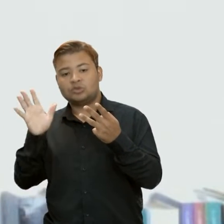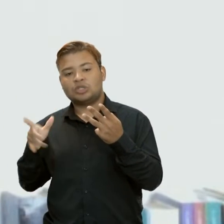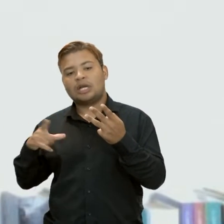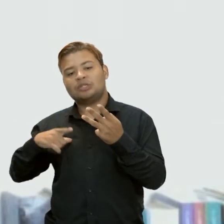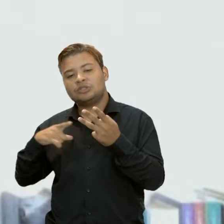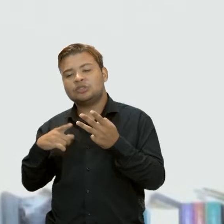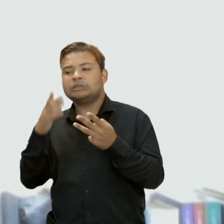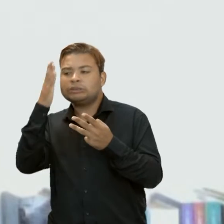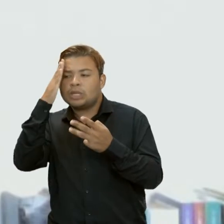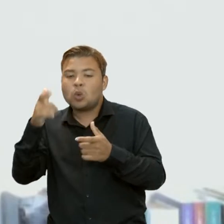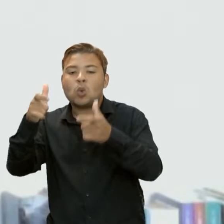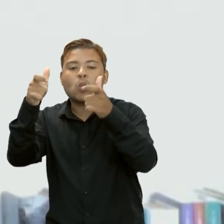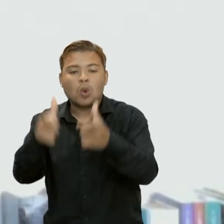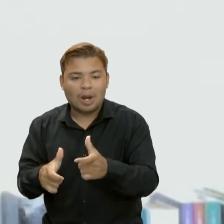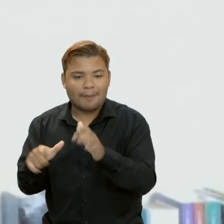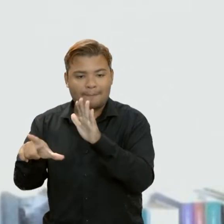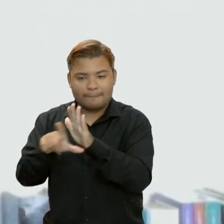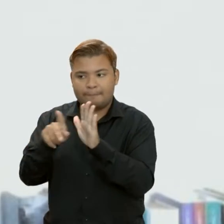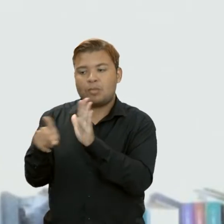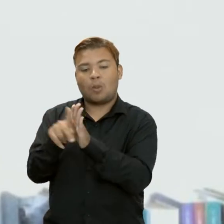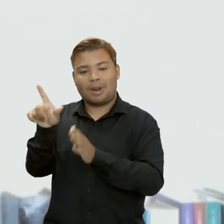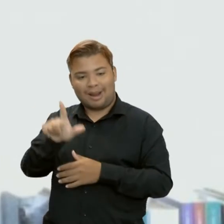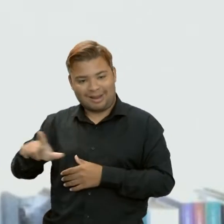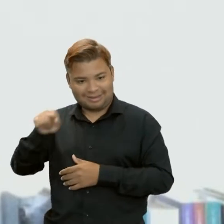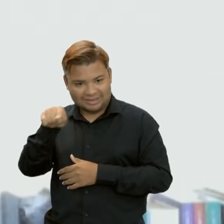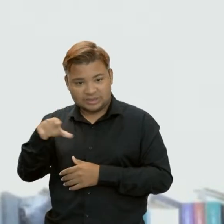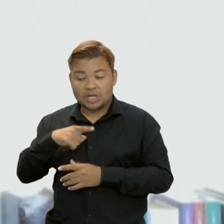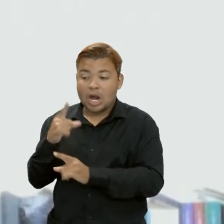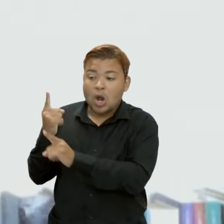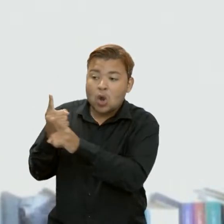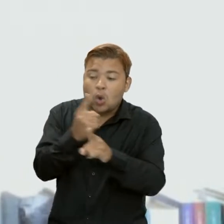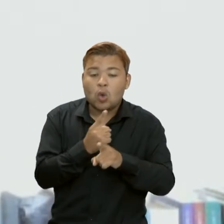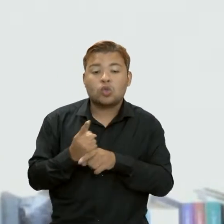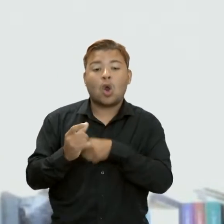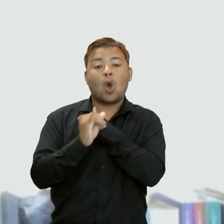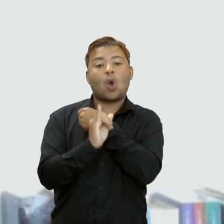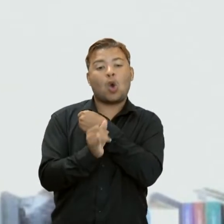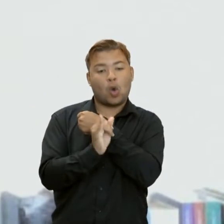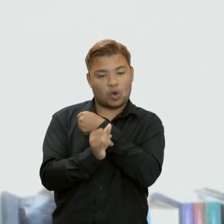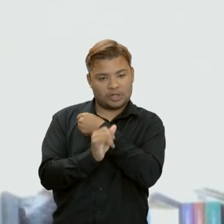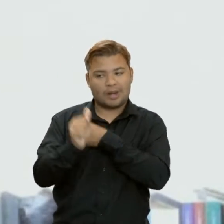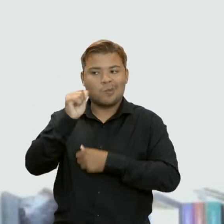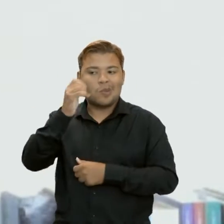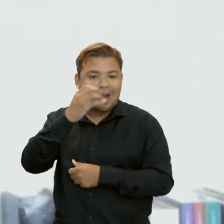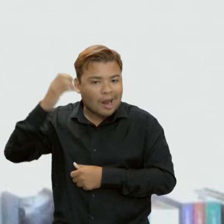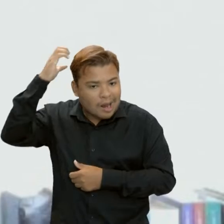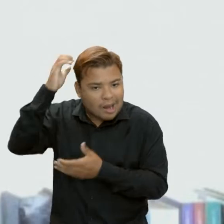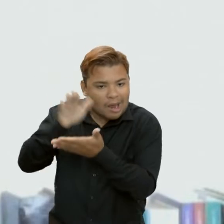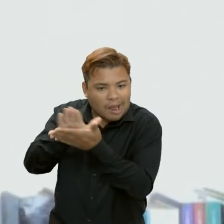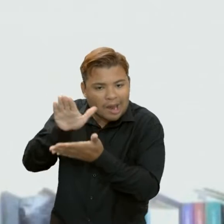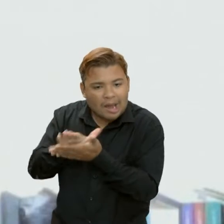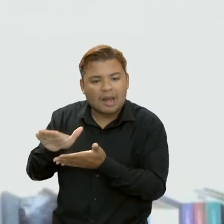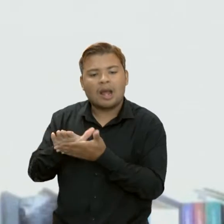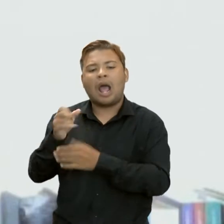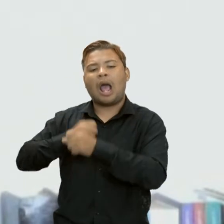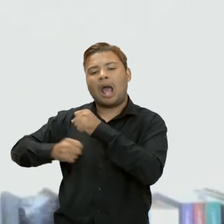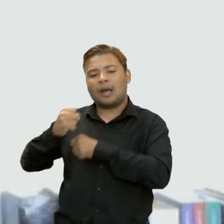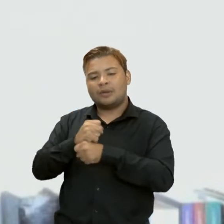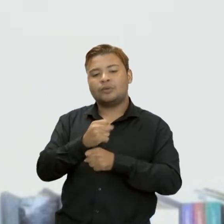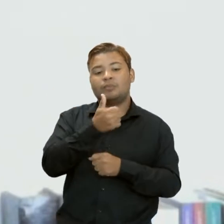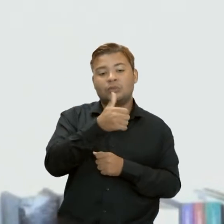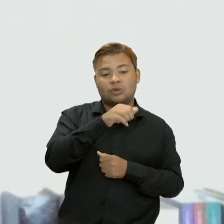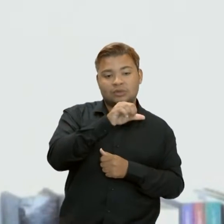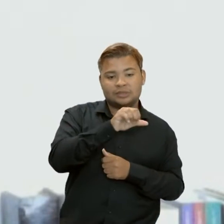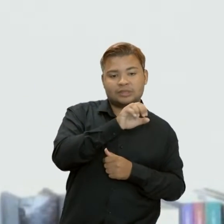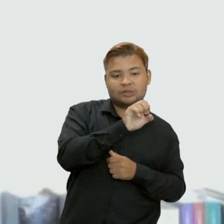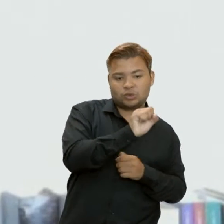gabinete literário, eles encontraram as crônicas publicadas em 1908, 1909, 1910. E